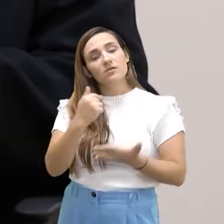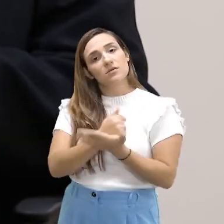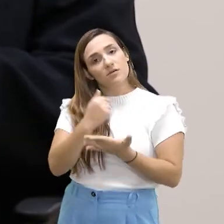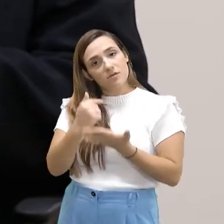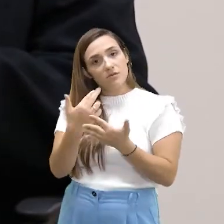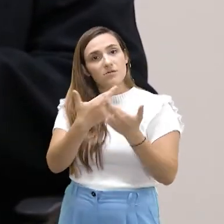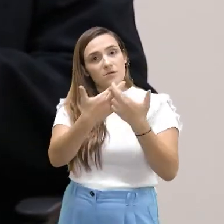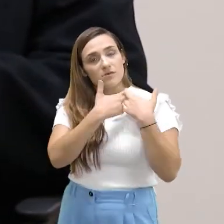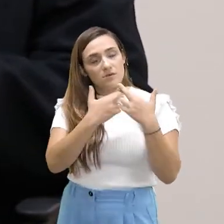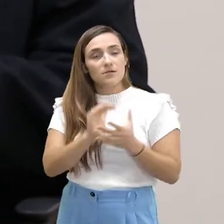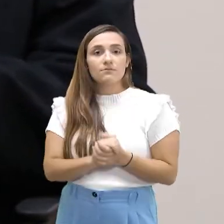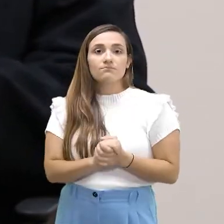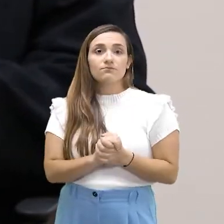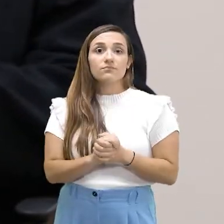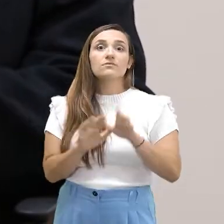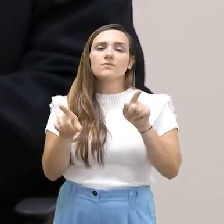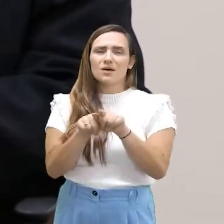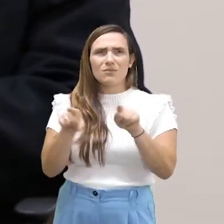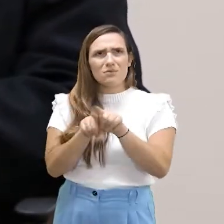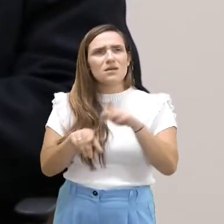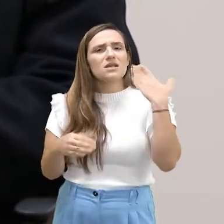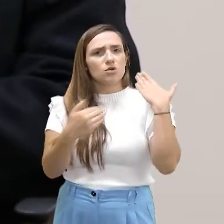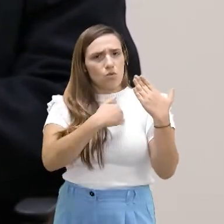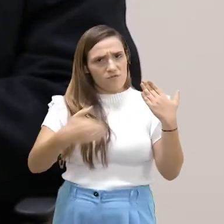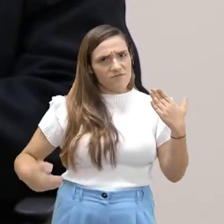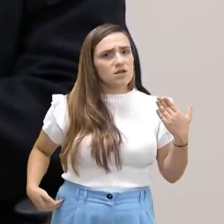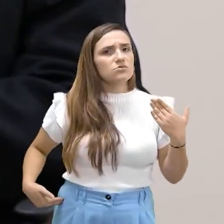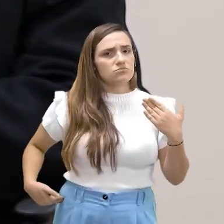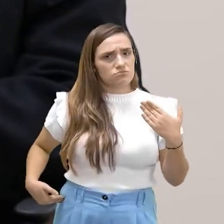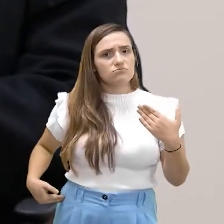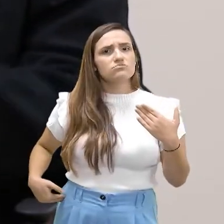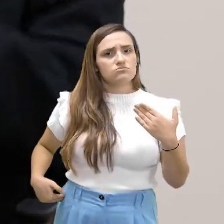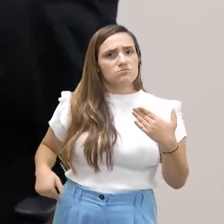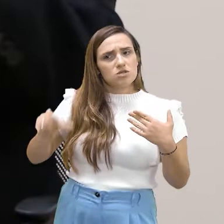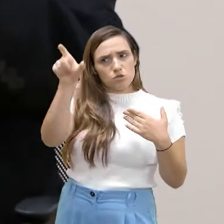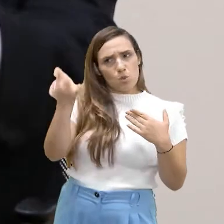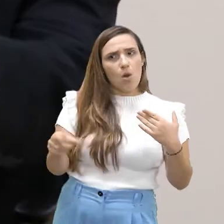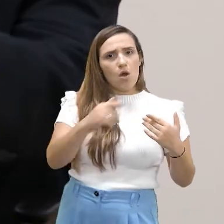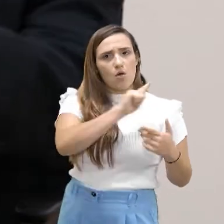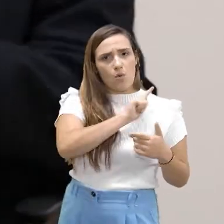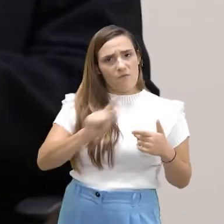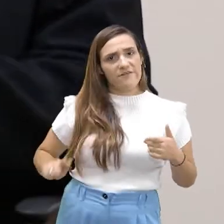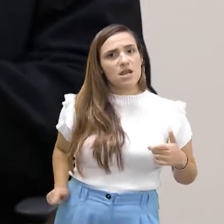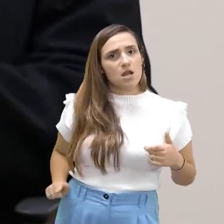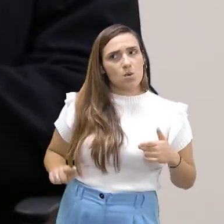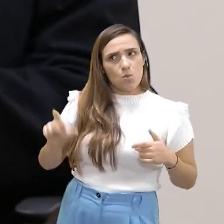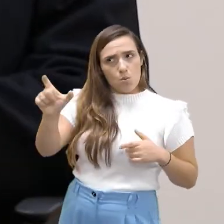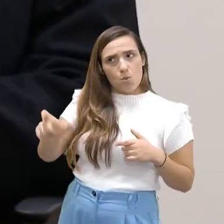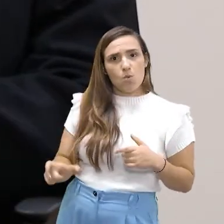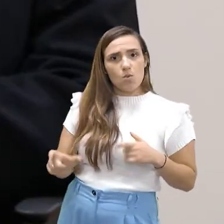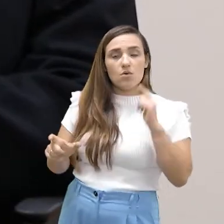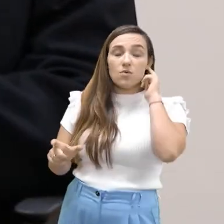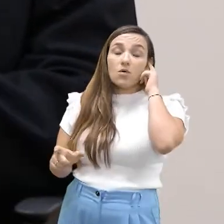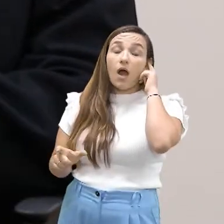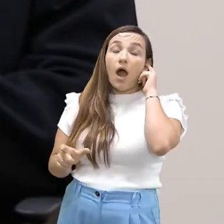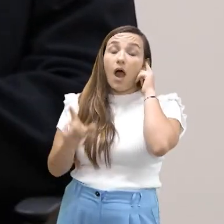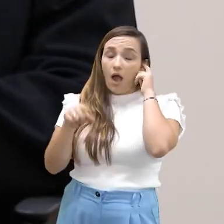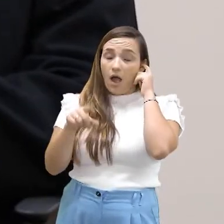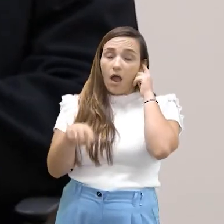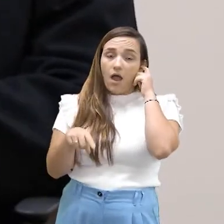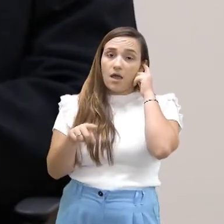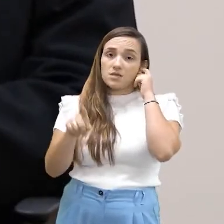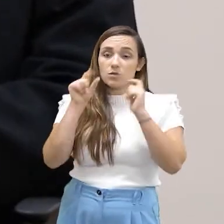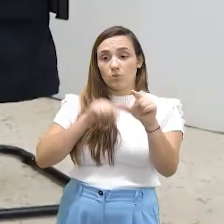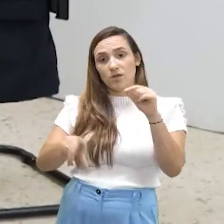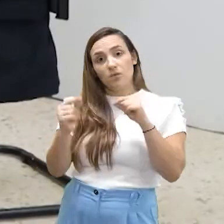próprio governador do estado nomeava as pessoas para titular de determinadas serventias ou de